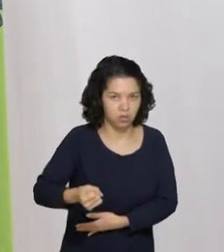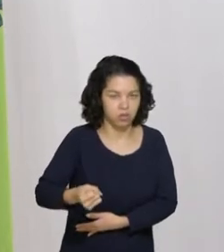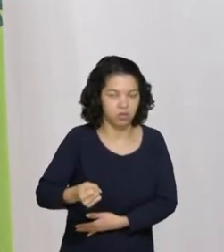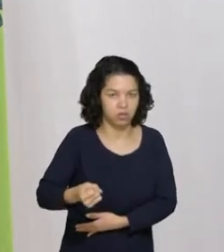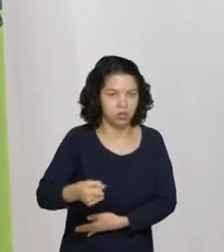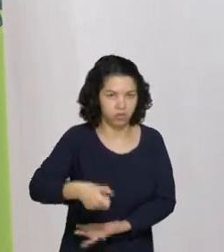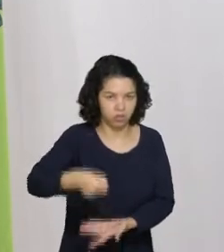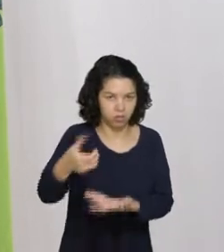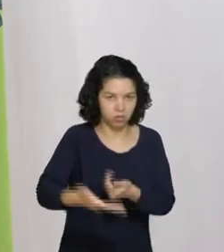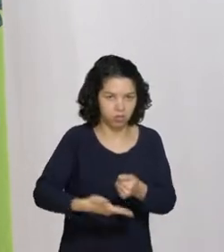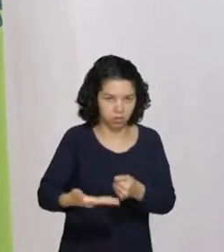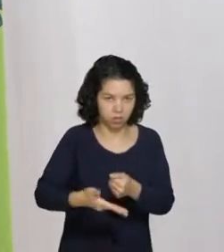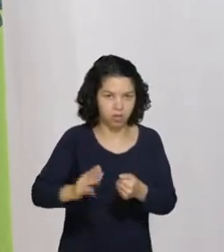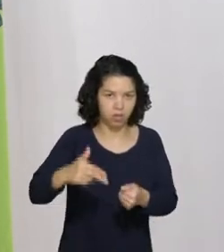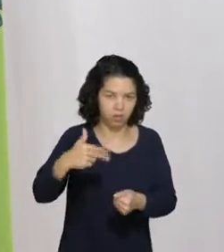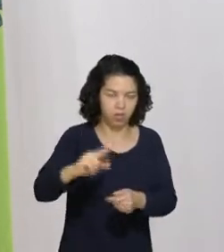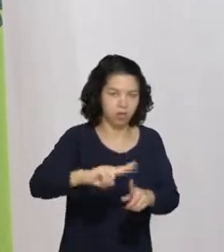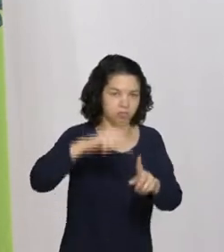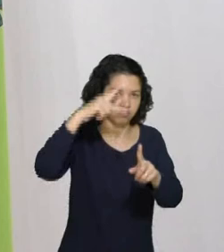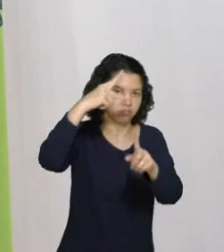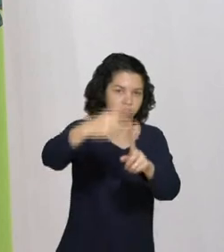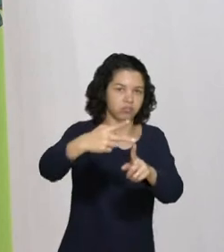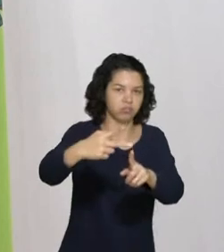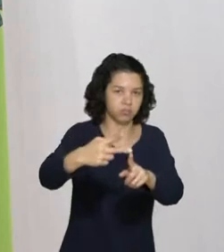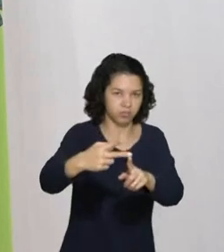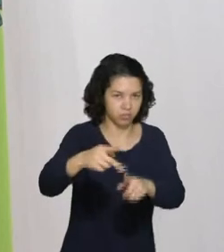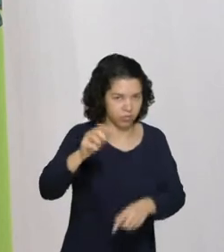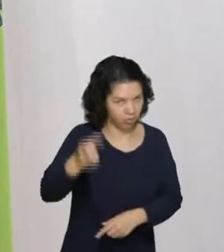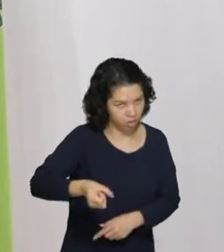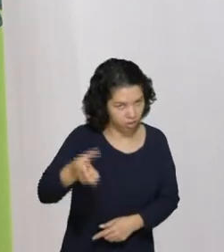Então está aí. Ia dobrar a arrecadação do Estado, com leite.